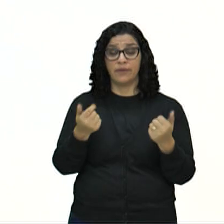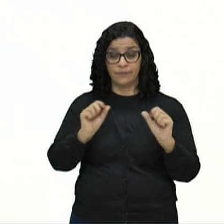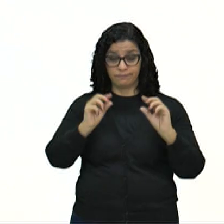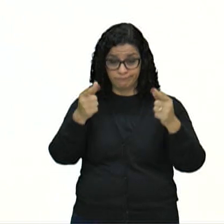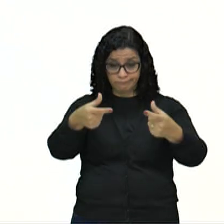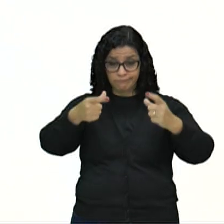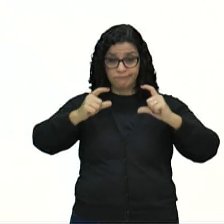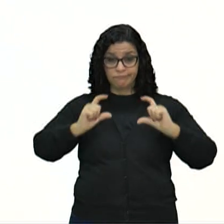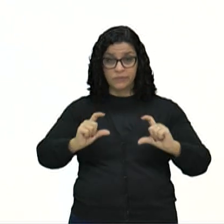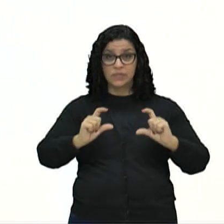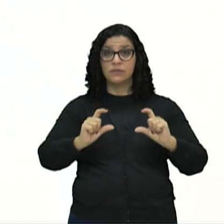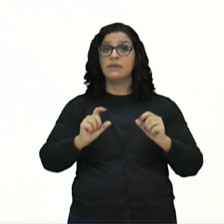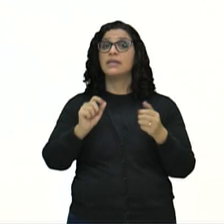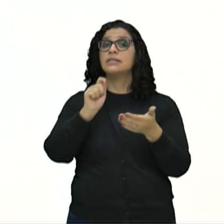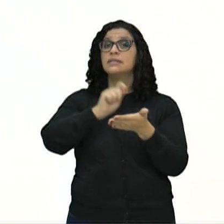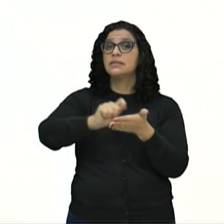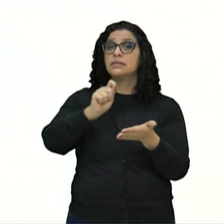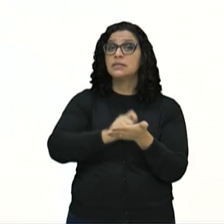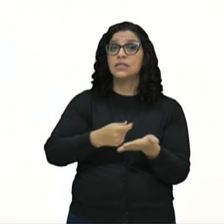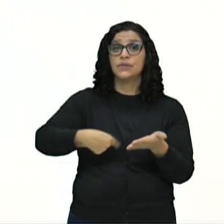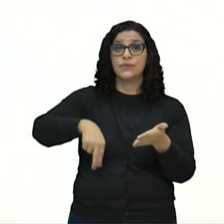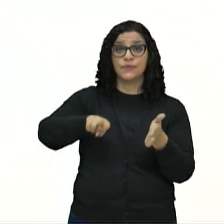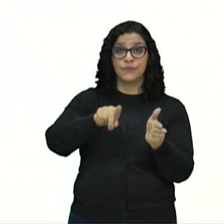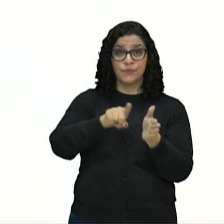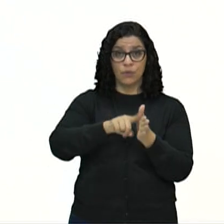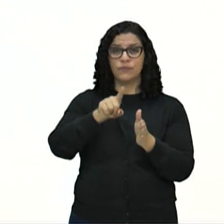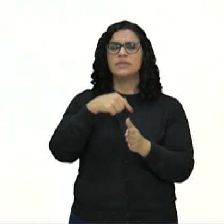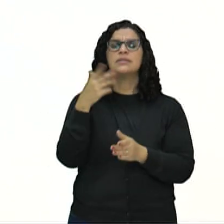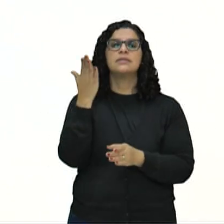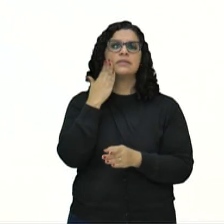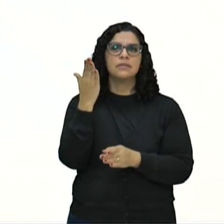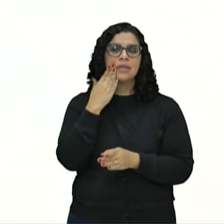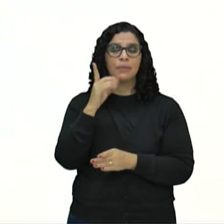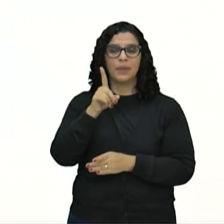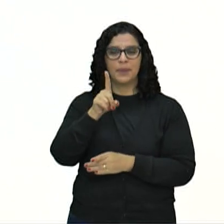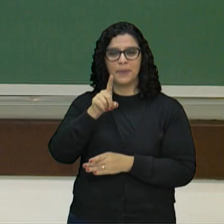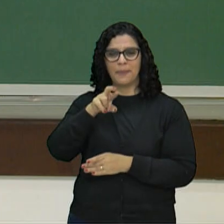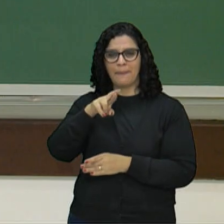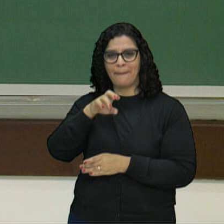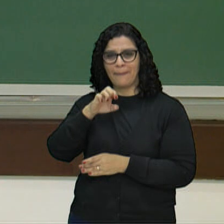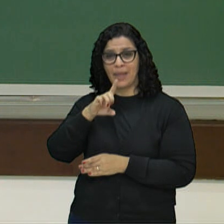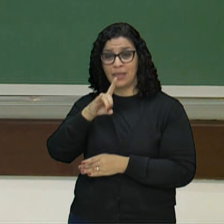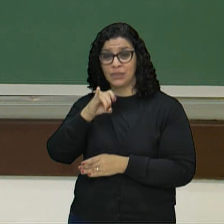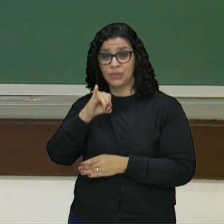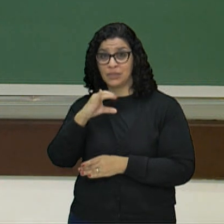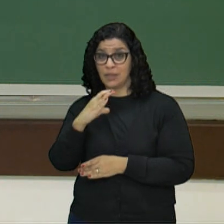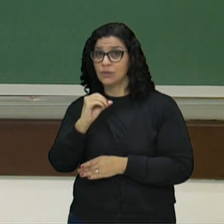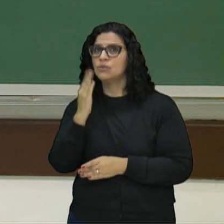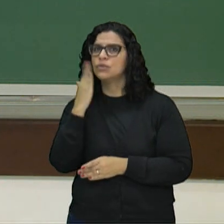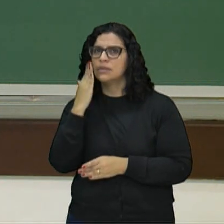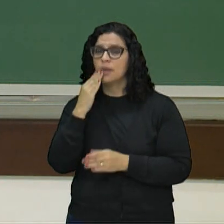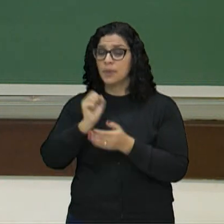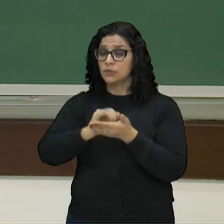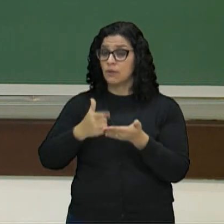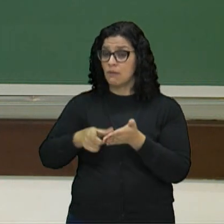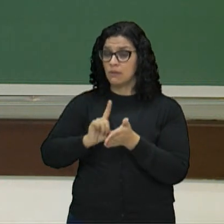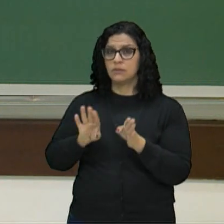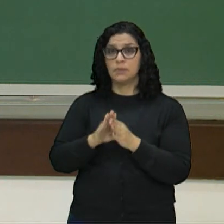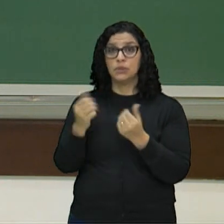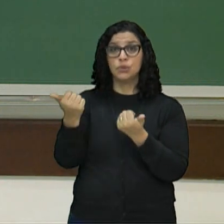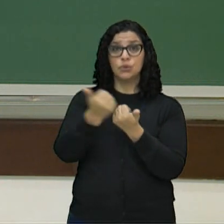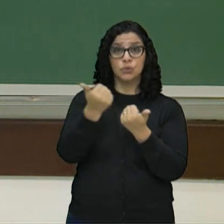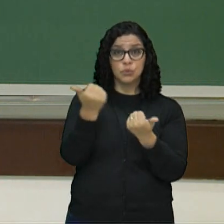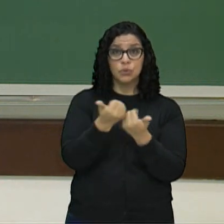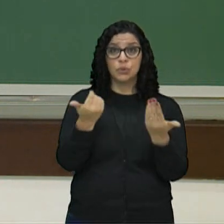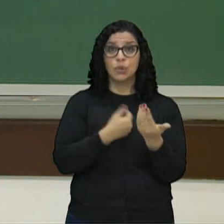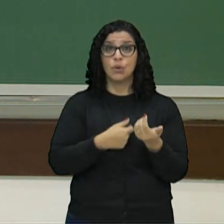Reescreva o predicado. Predicado vocês encontraram lá na atividade anterior, substituindo